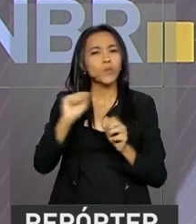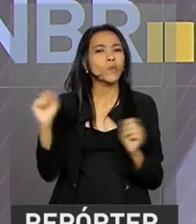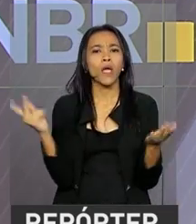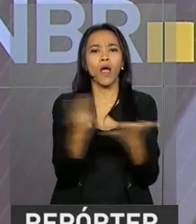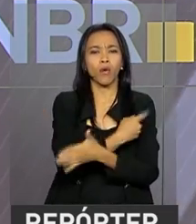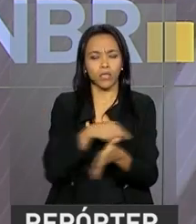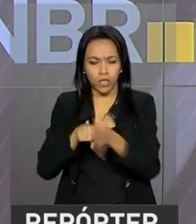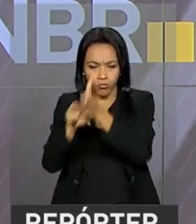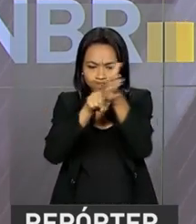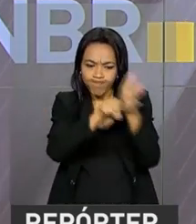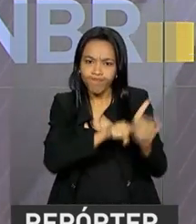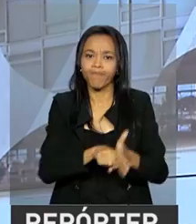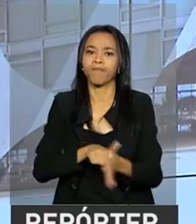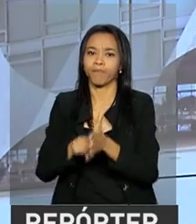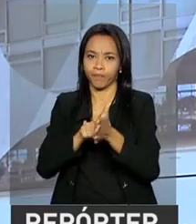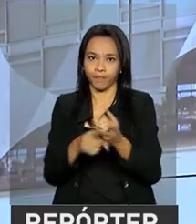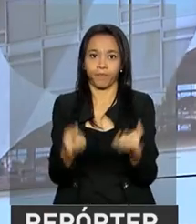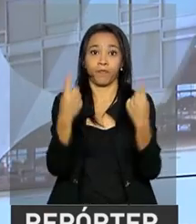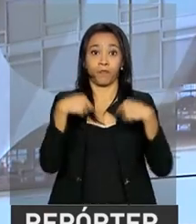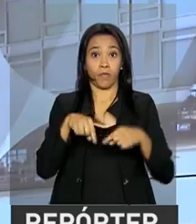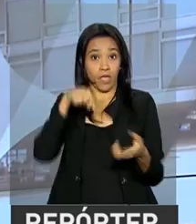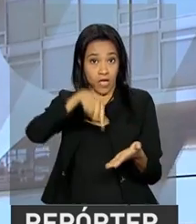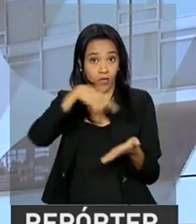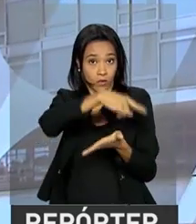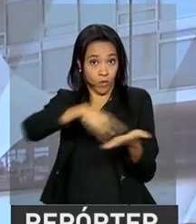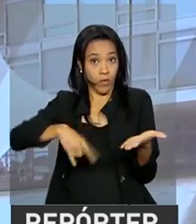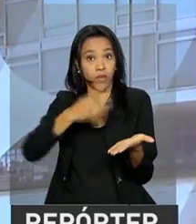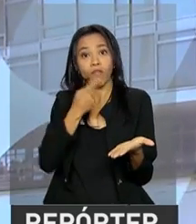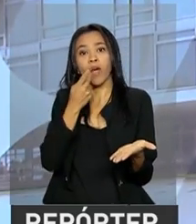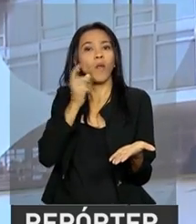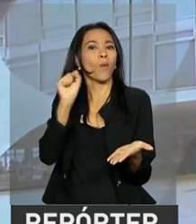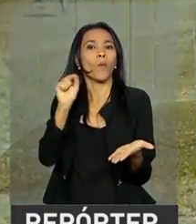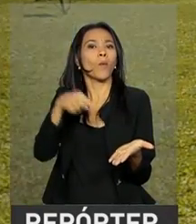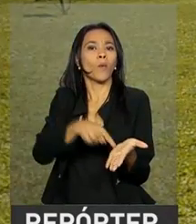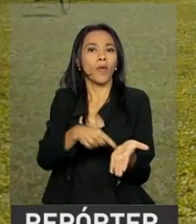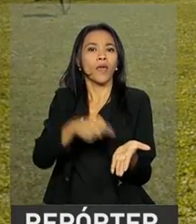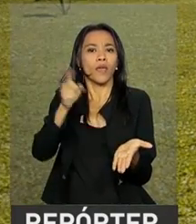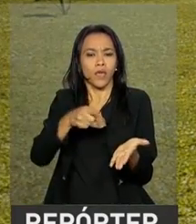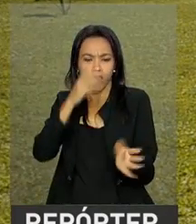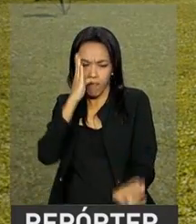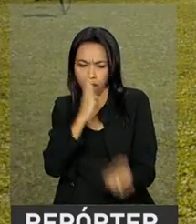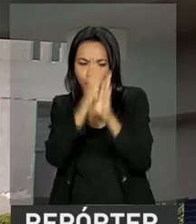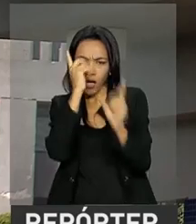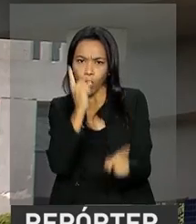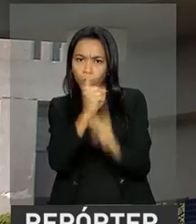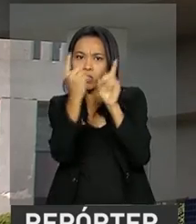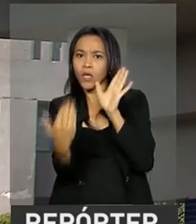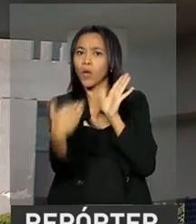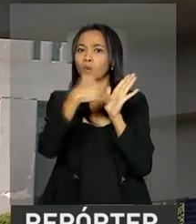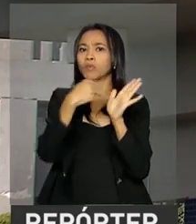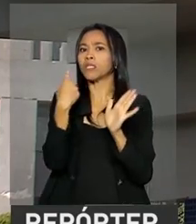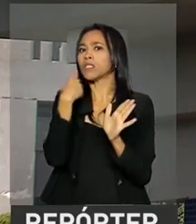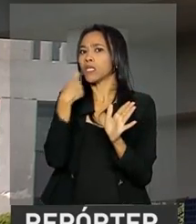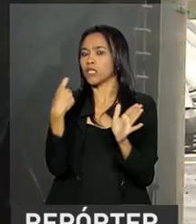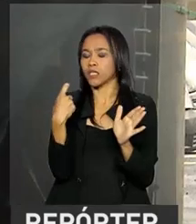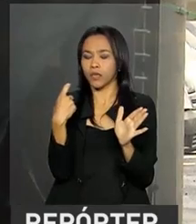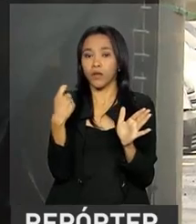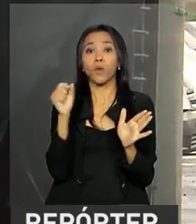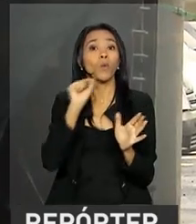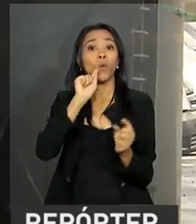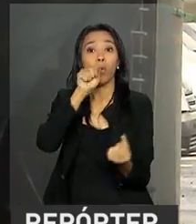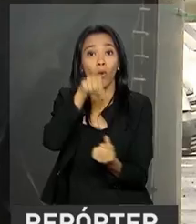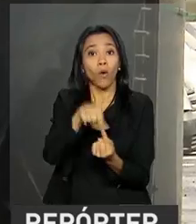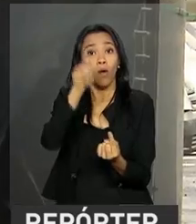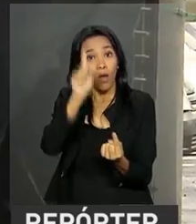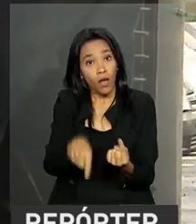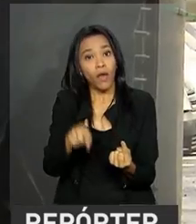fatos investigados a nota também informa que a operação deflagrada na última sexta-feira tem como foco